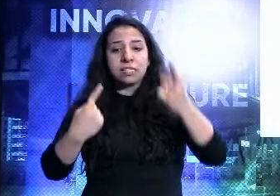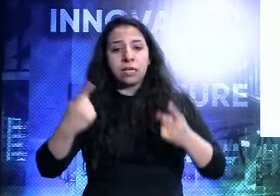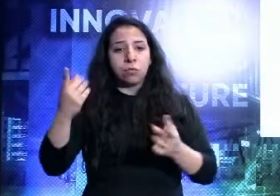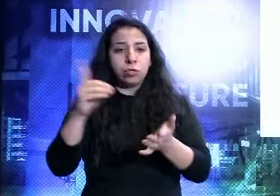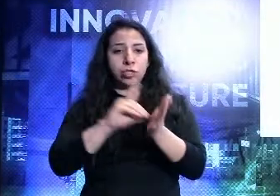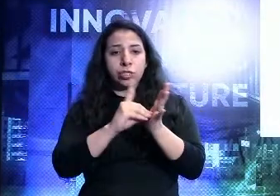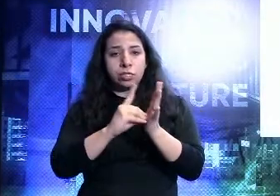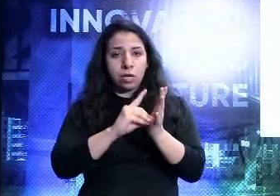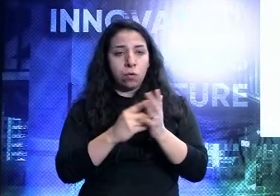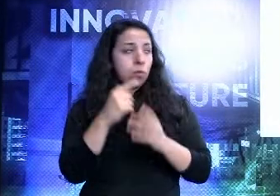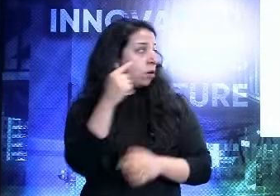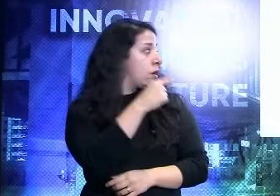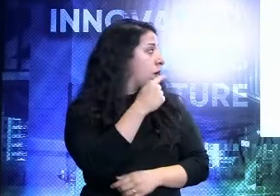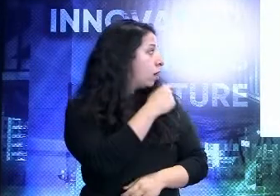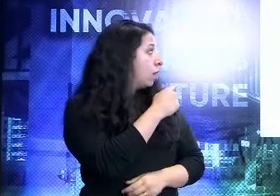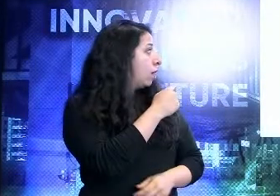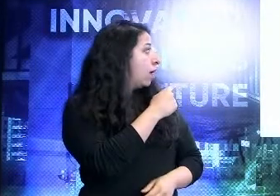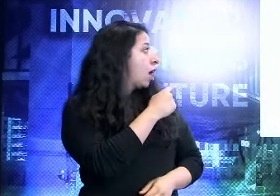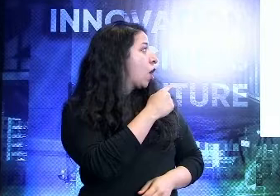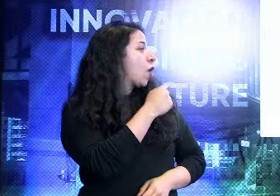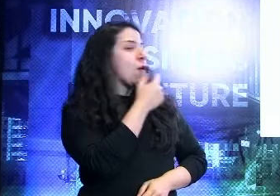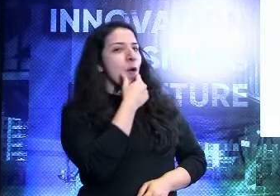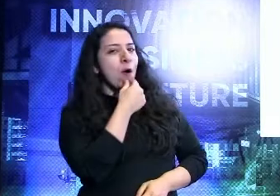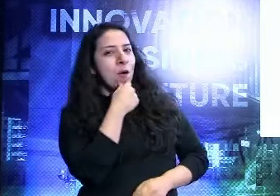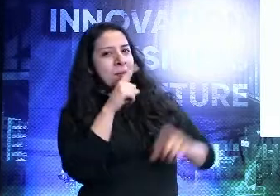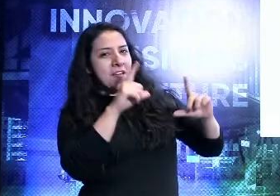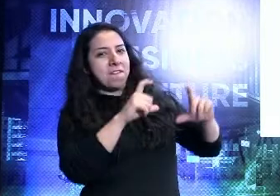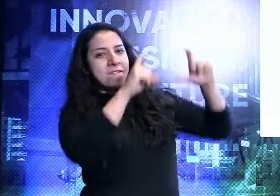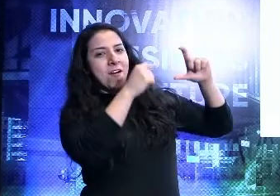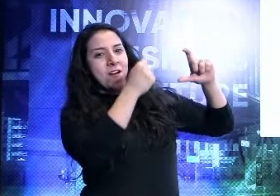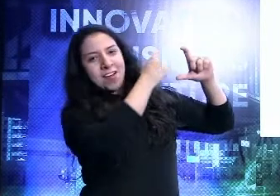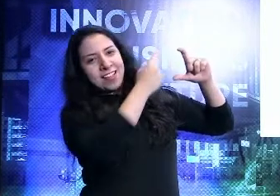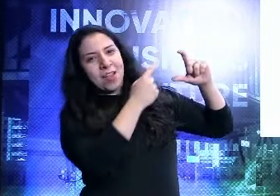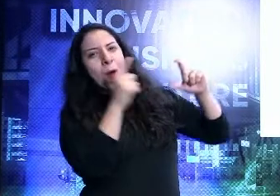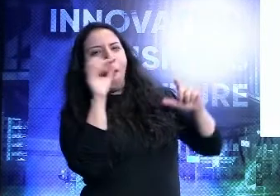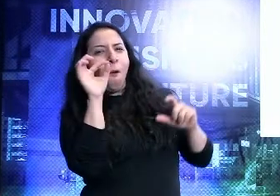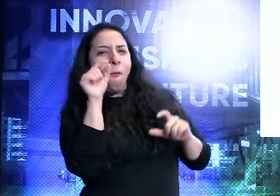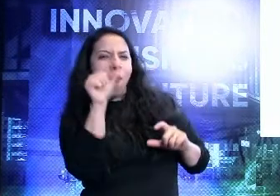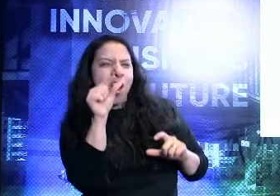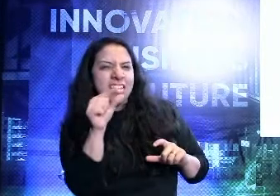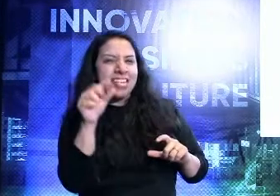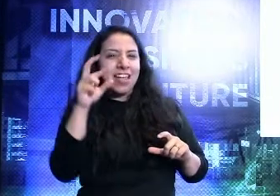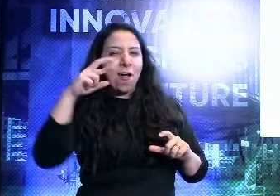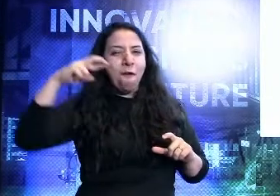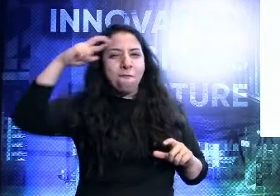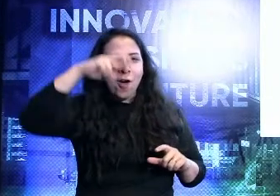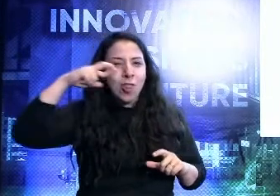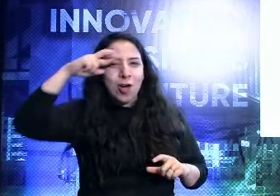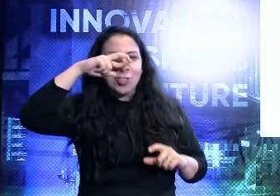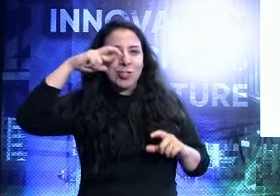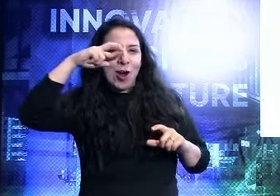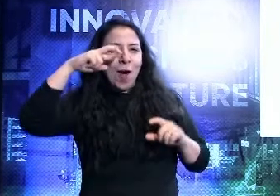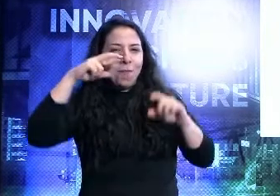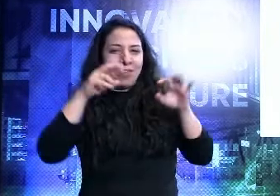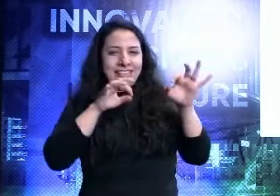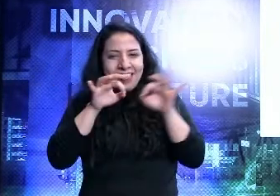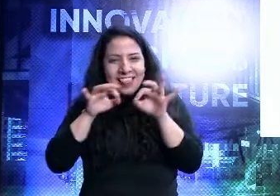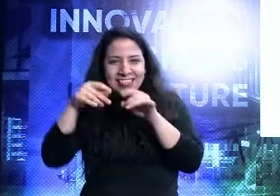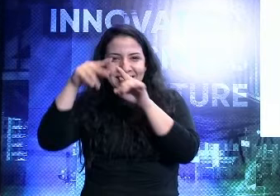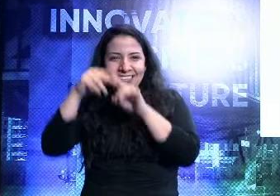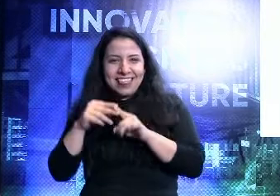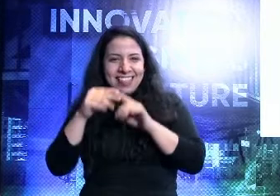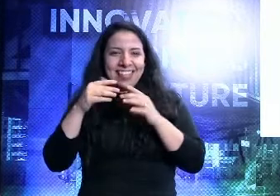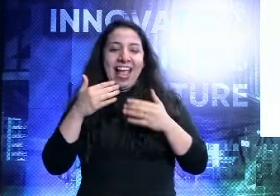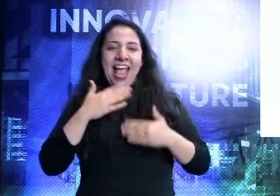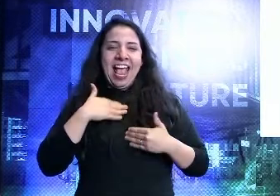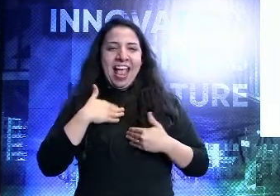pouquinho de Photoshop nessa foto sou eu, né? Vocês podem ver que está um pouquinho diferente da realidade, né? Olha só que maravilha. E eu sou gerente de transformação digital